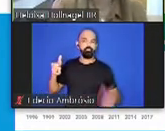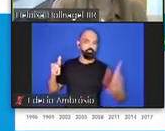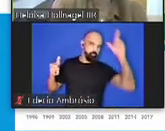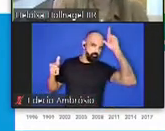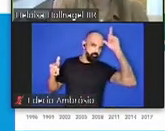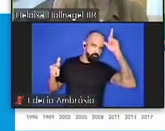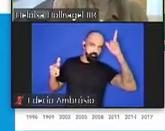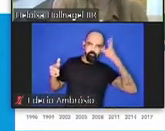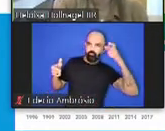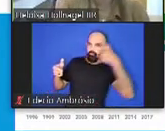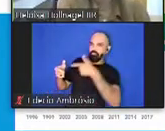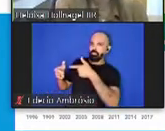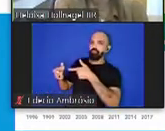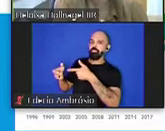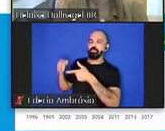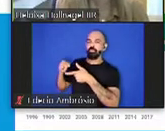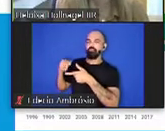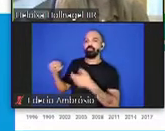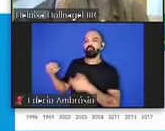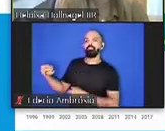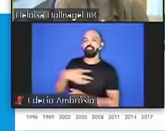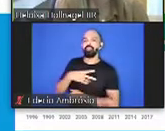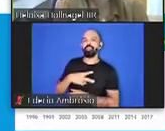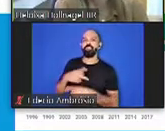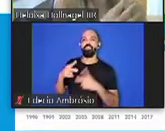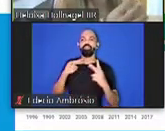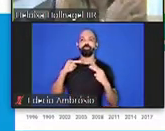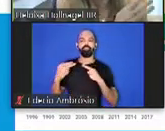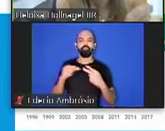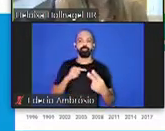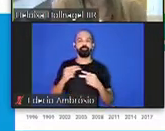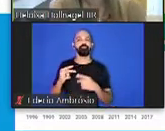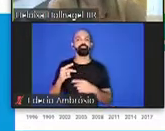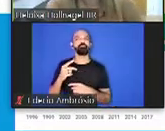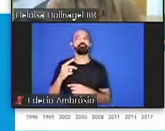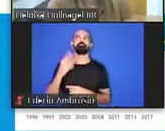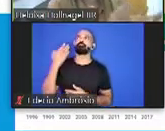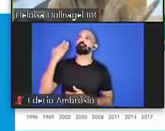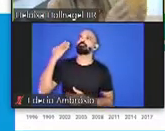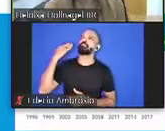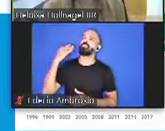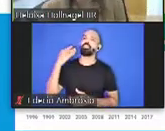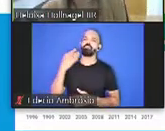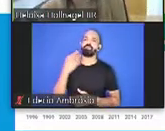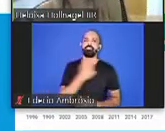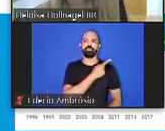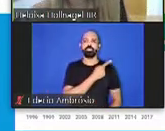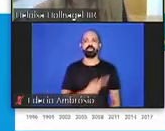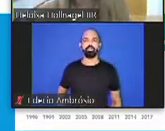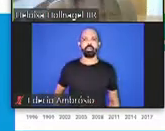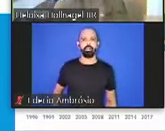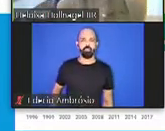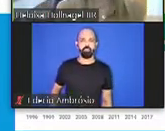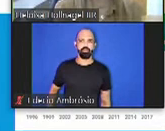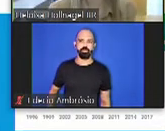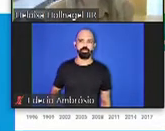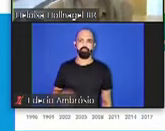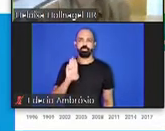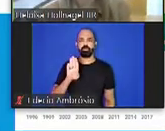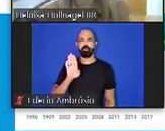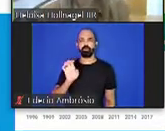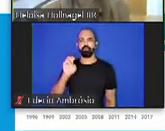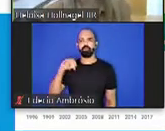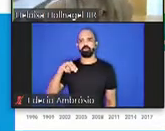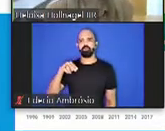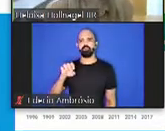ter novas perspectivas. Há pouco tempo eu estive com o nosso presidente Benedito num evento com